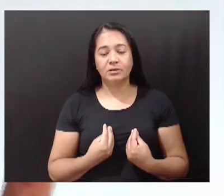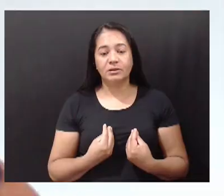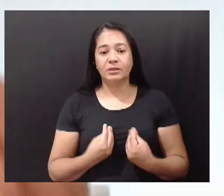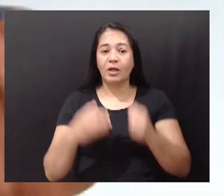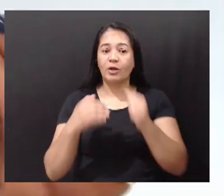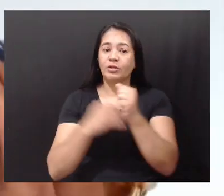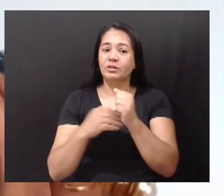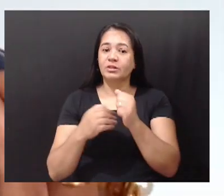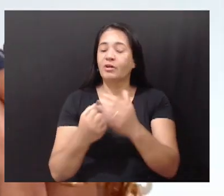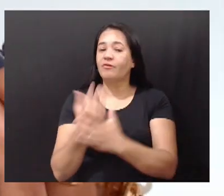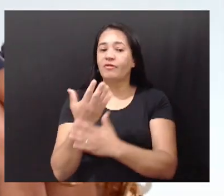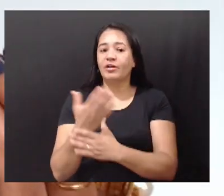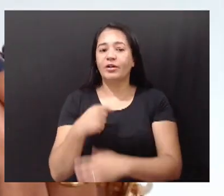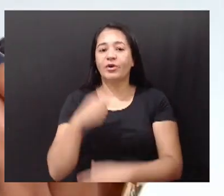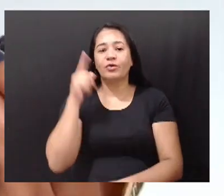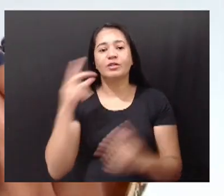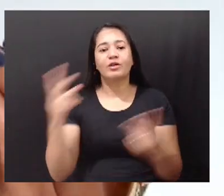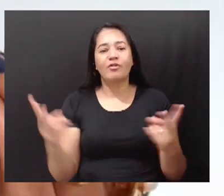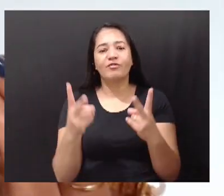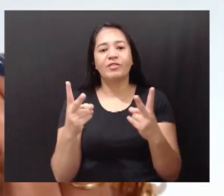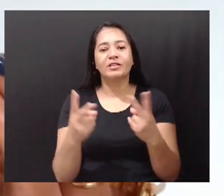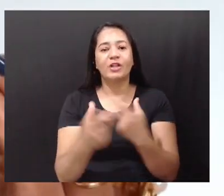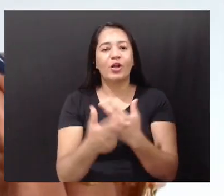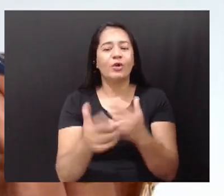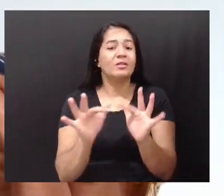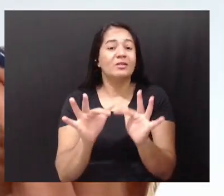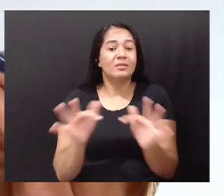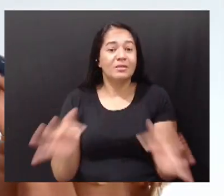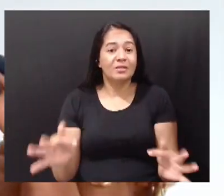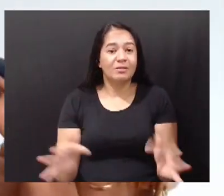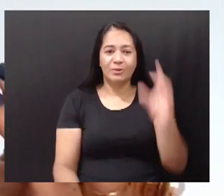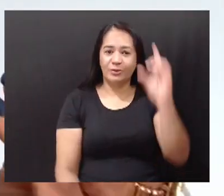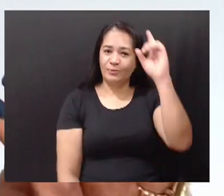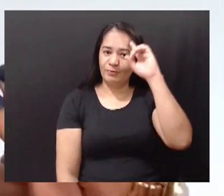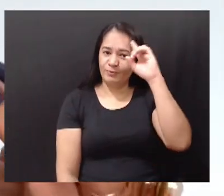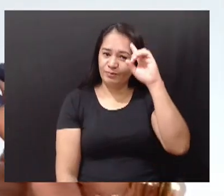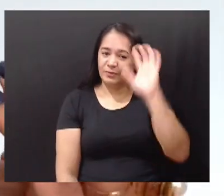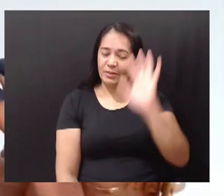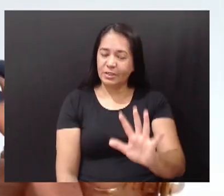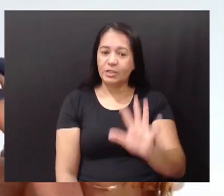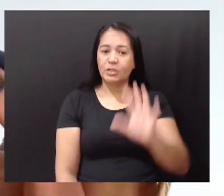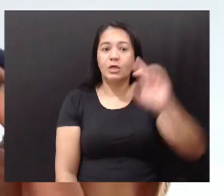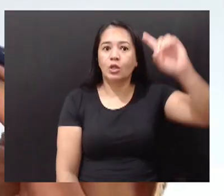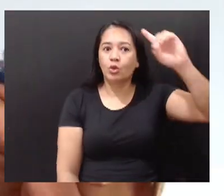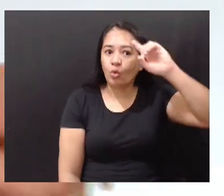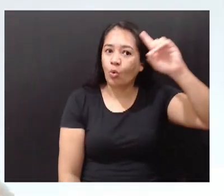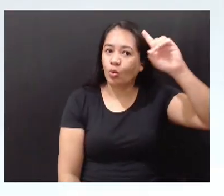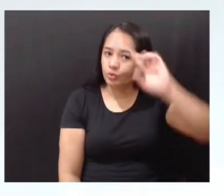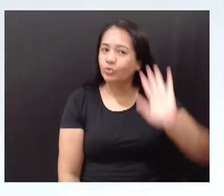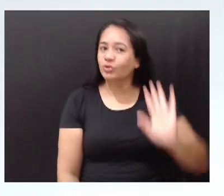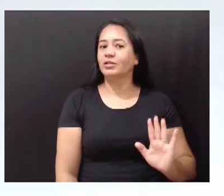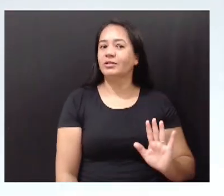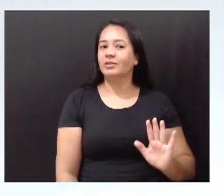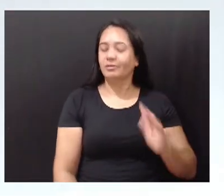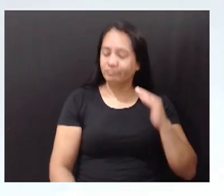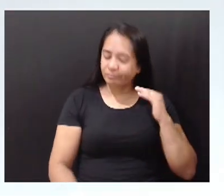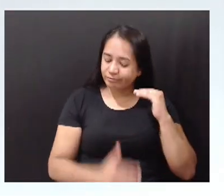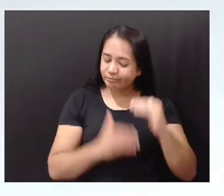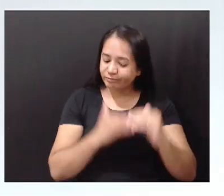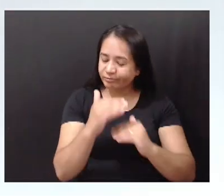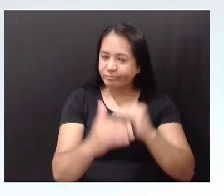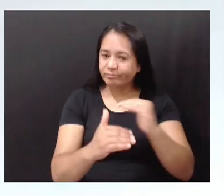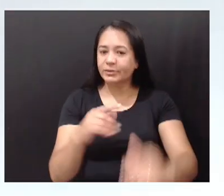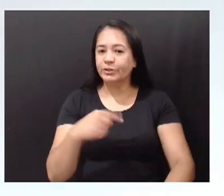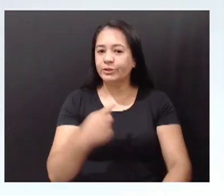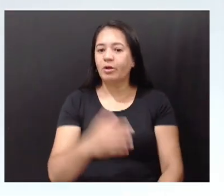consigo valorizar pequenas coisas do dia a dia. Isso é todo dia, um dia de cada vez. E aí a gente começa a